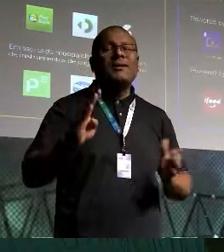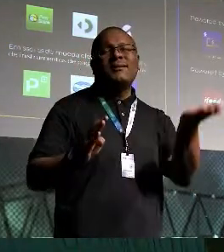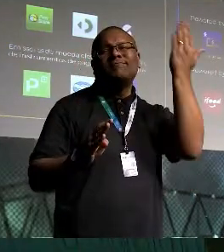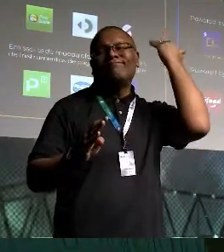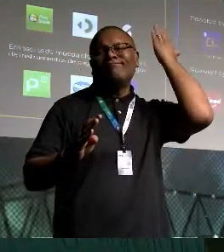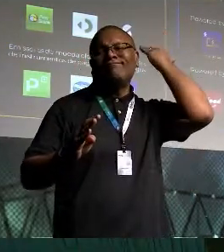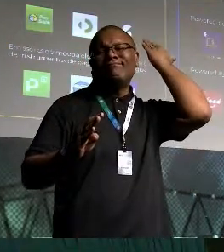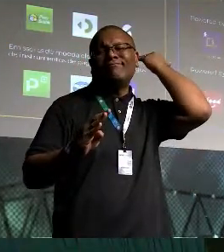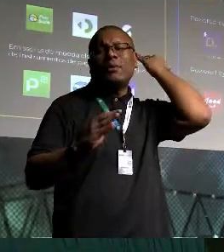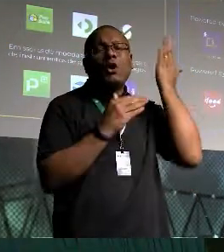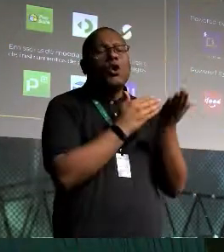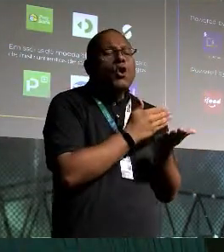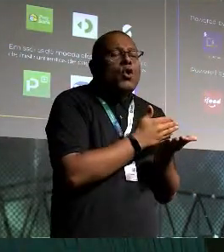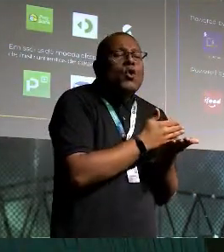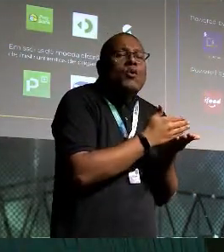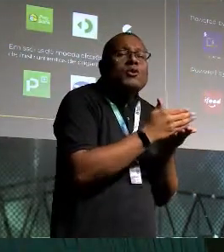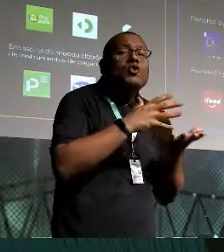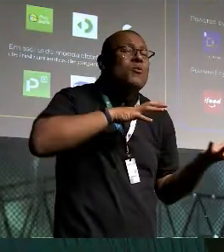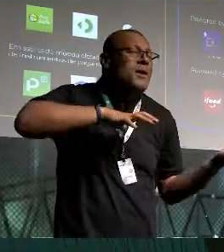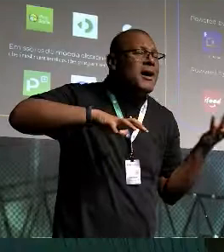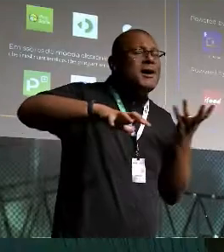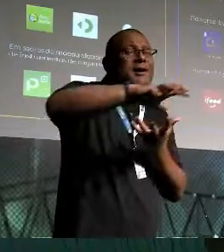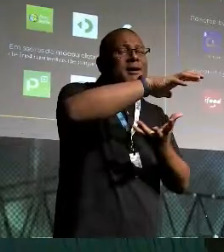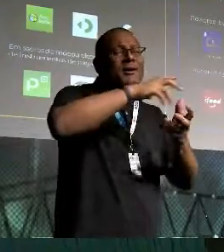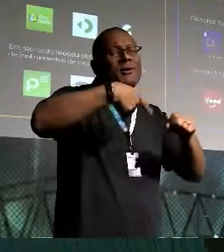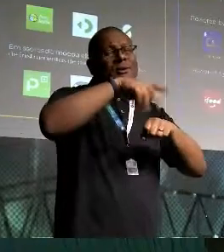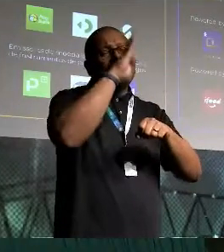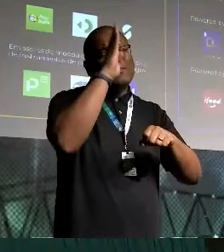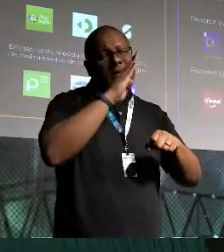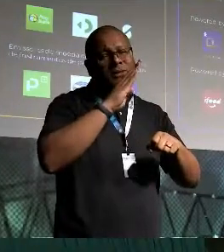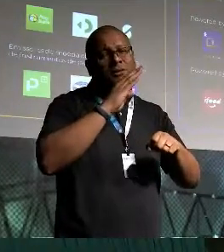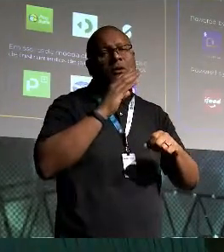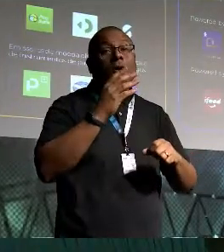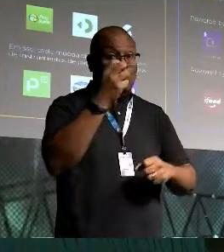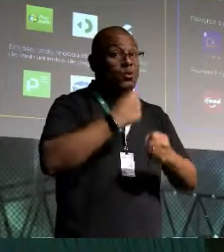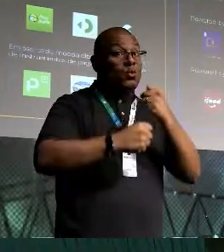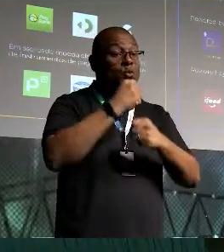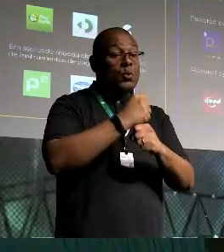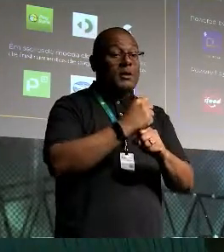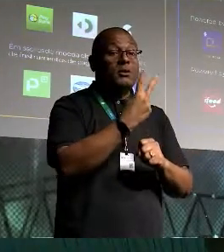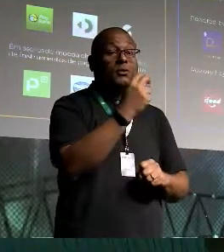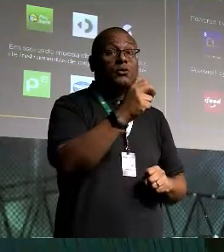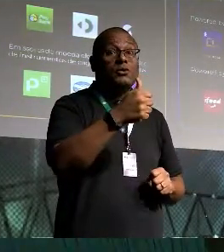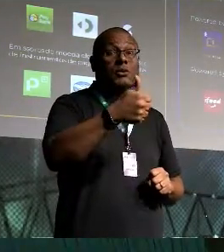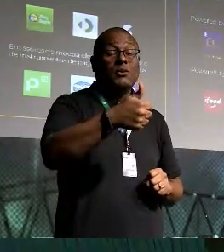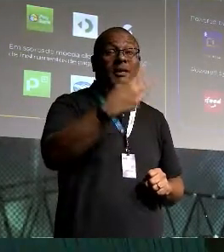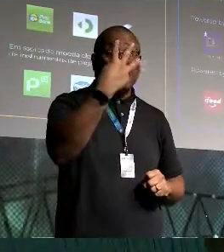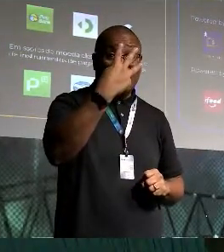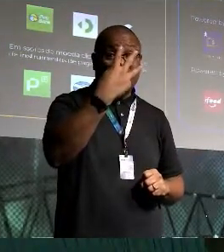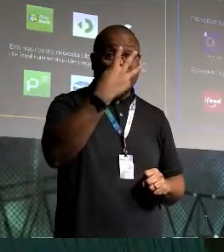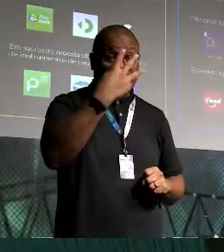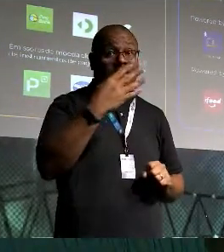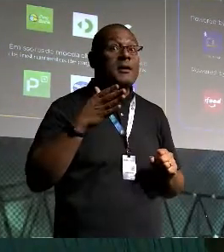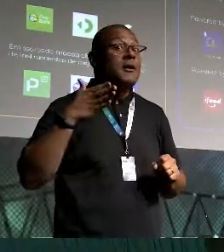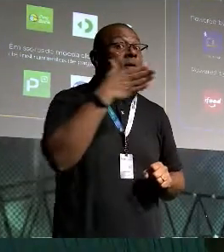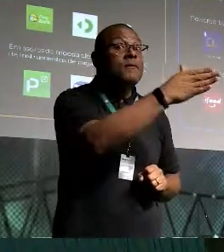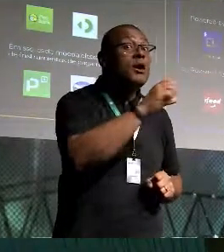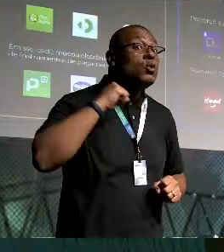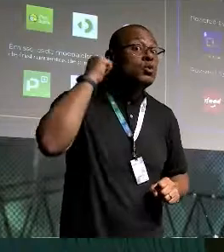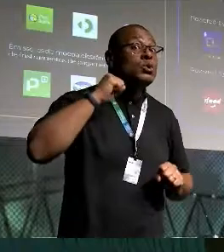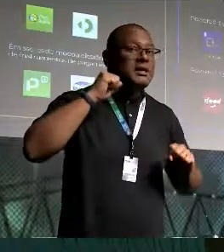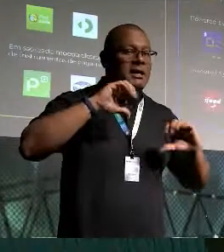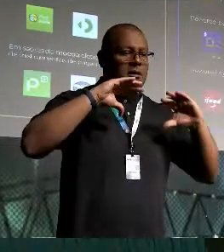essa grande revolução aqui no país. Então, ali em 2013, eles vão ao Senado e aprovam uma lei